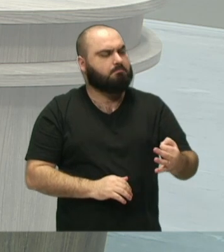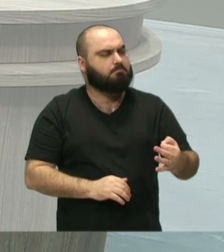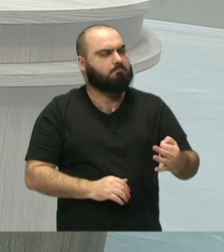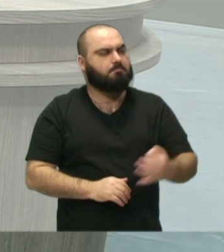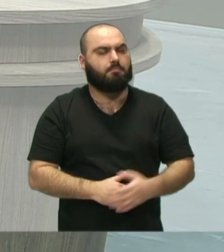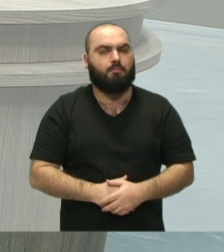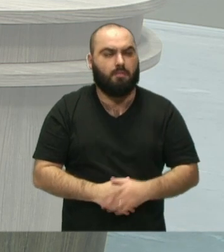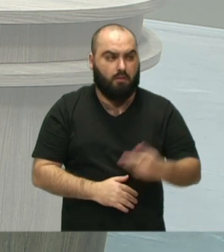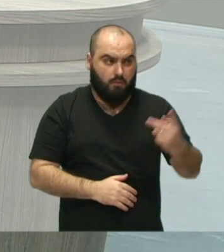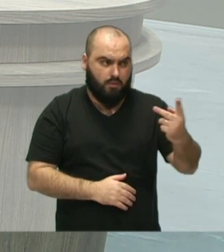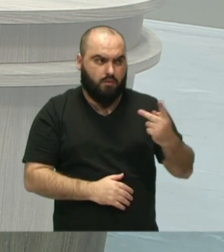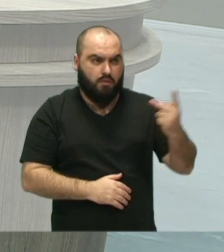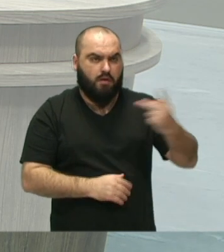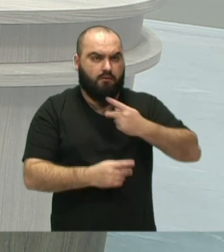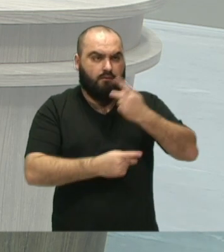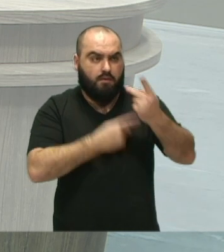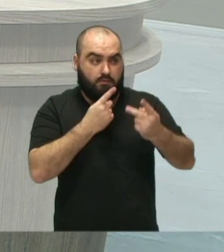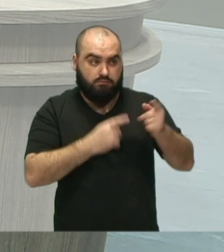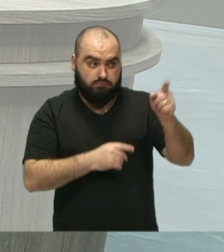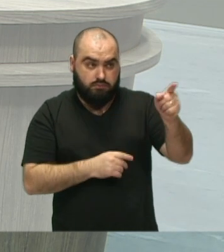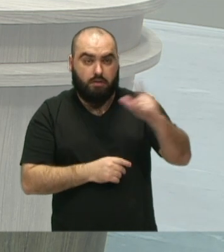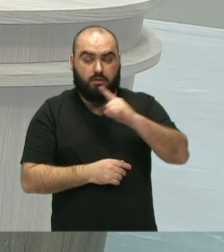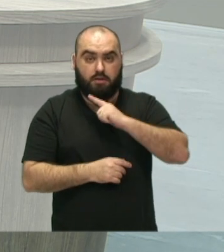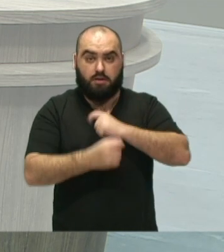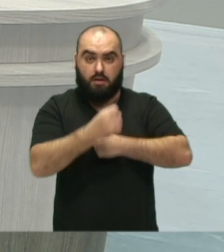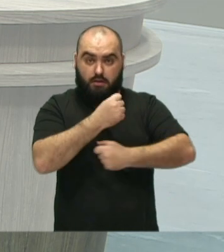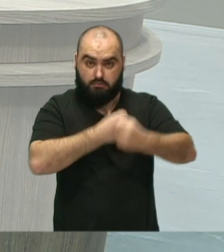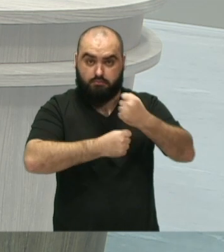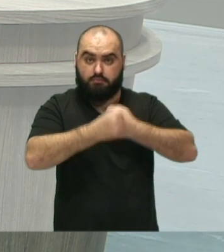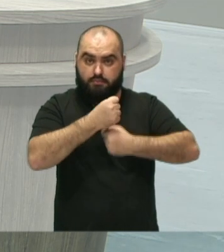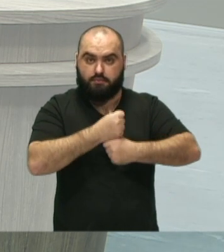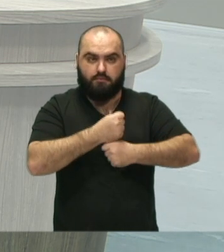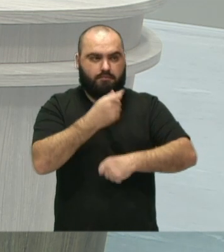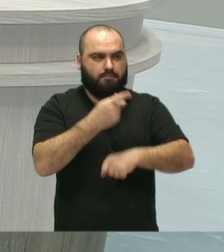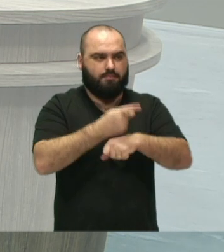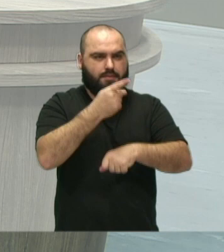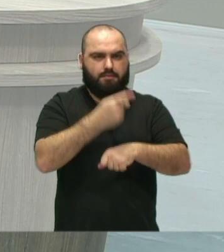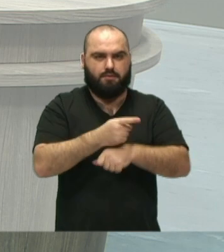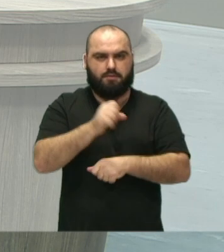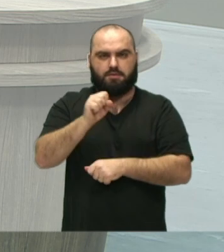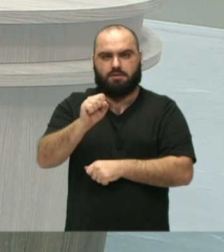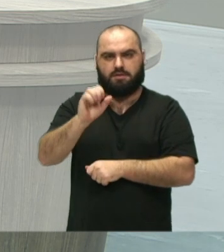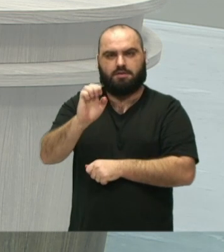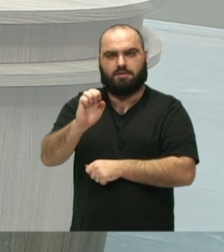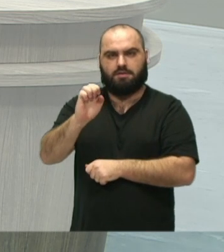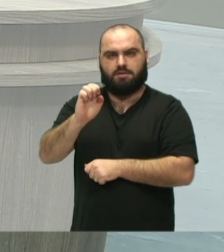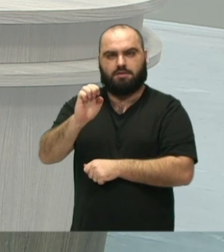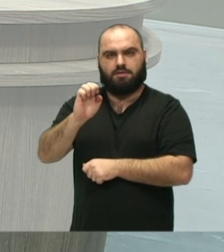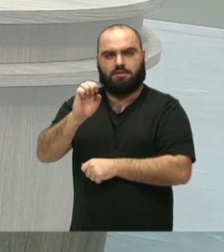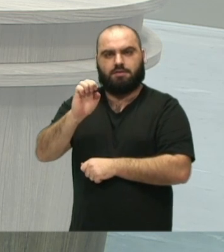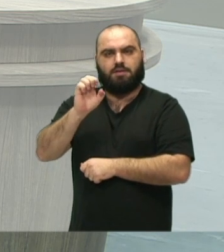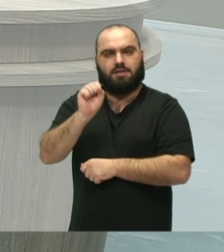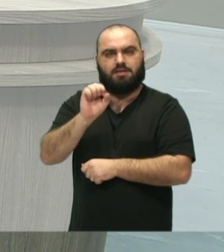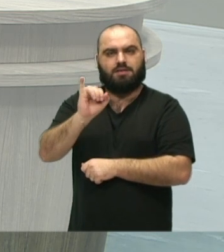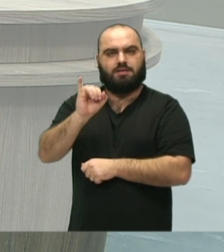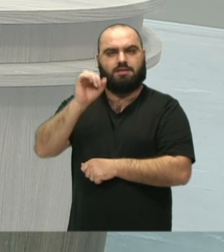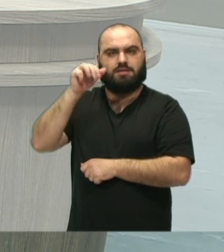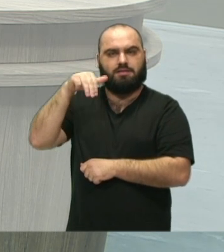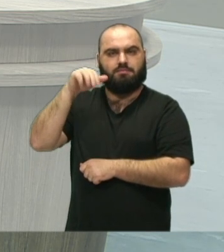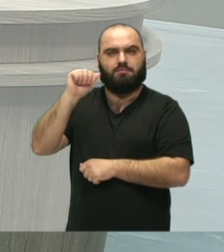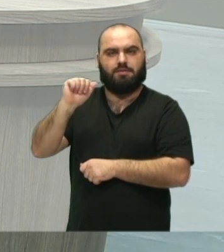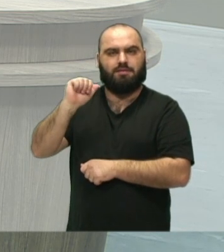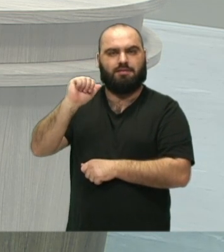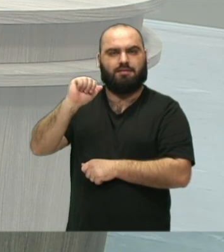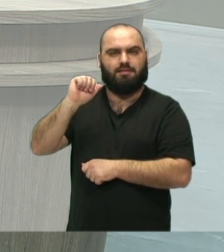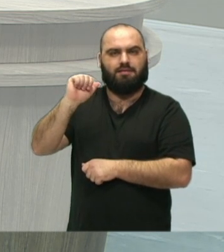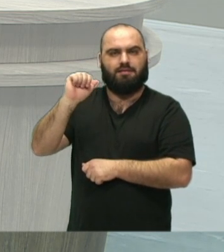a gente falou ali, né? Você recebeu no ano passado o Prêmio Simeão. Né? O Simeão, uma figura,